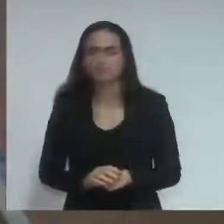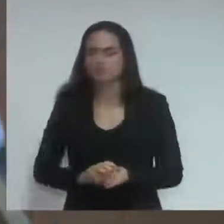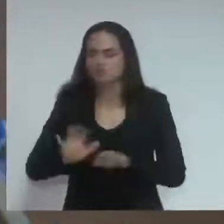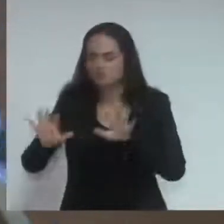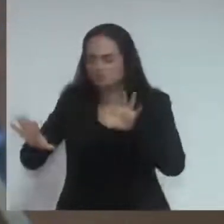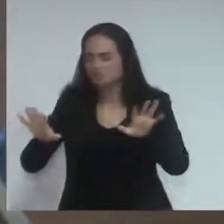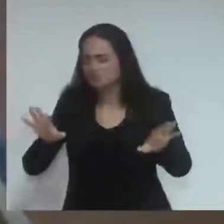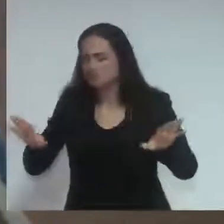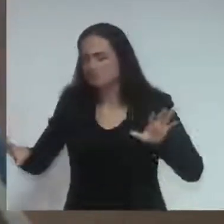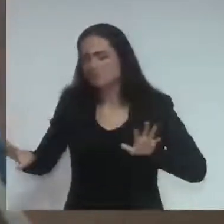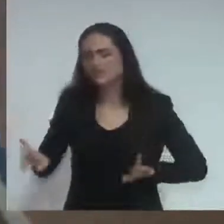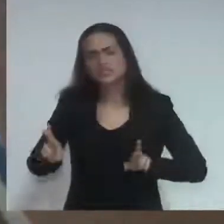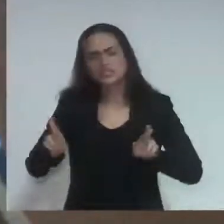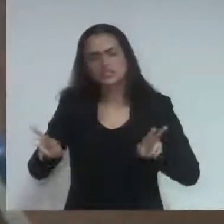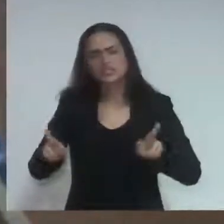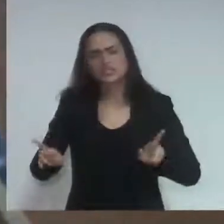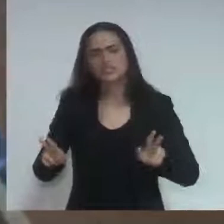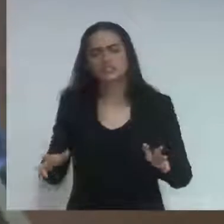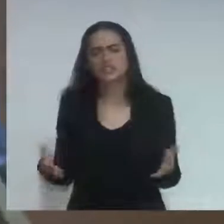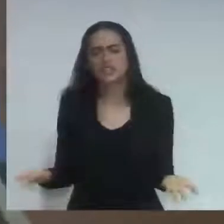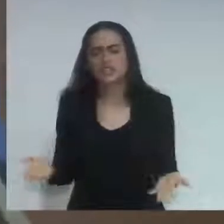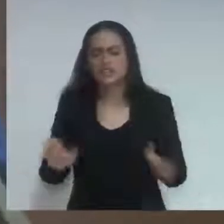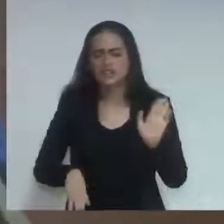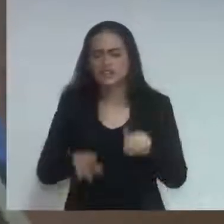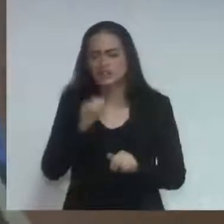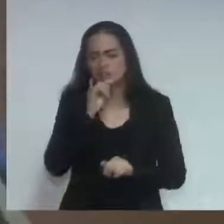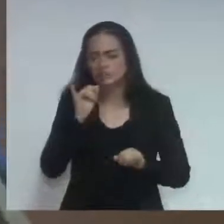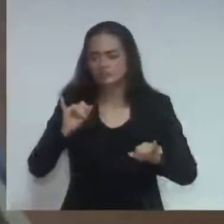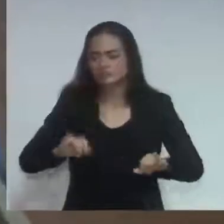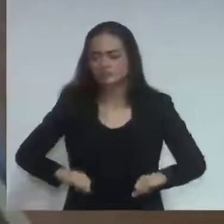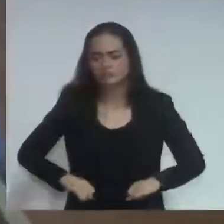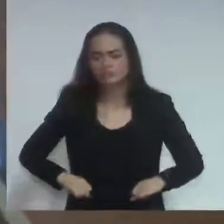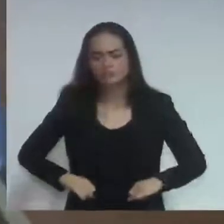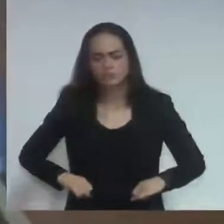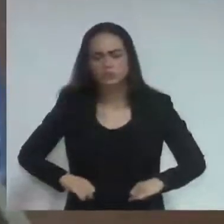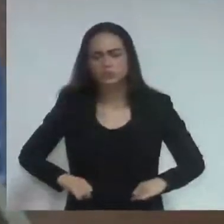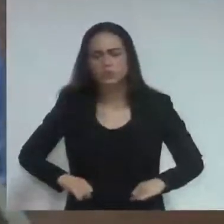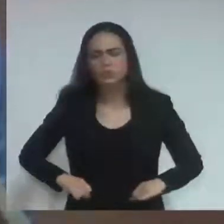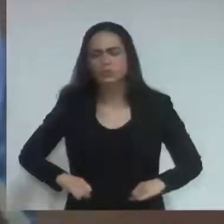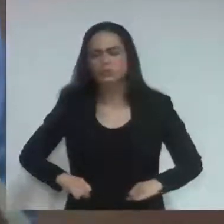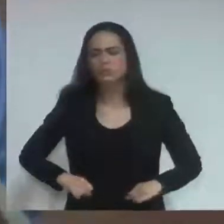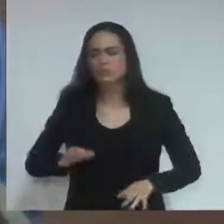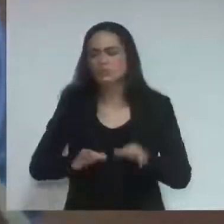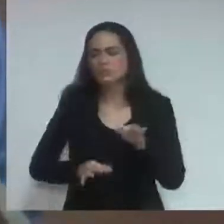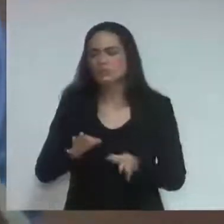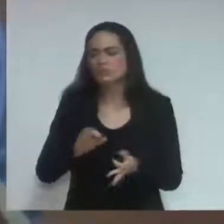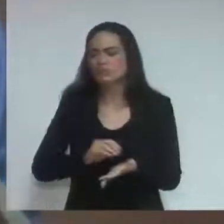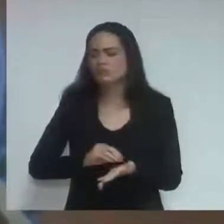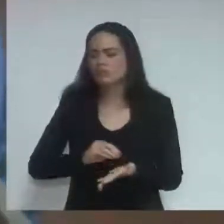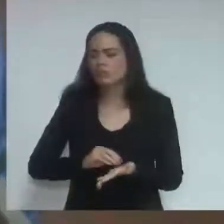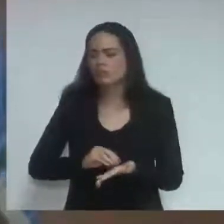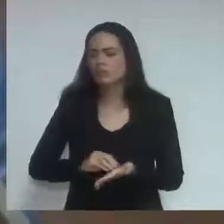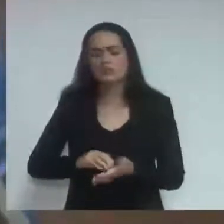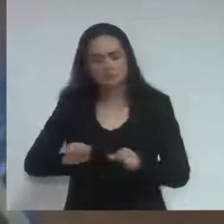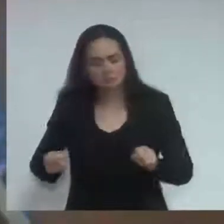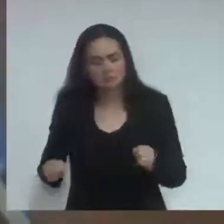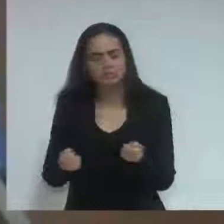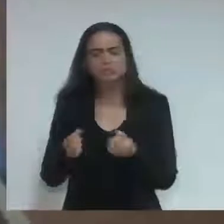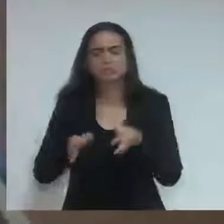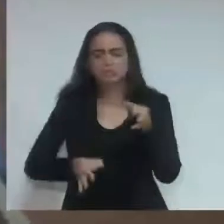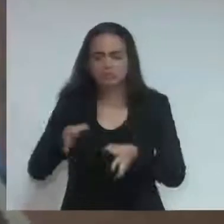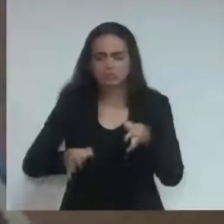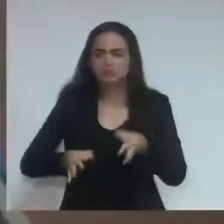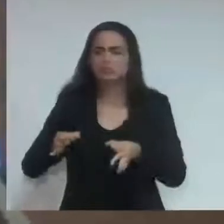né? E cabe a gente, quando se sente injustiçado, ir à luta, buscar a justiça. Se não for aqui, em